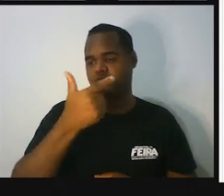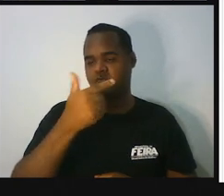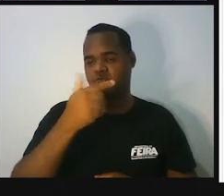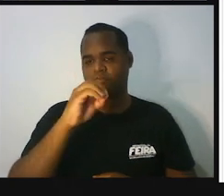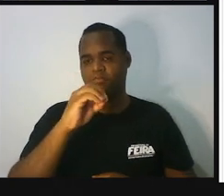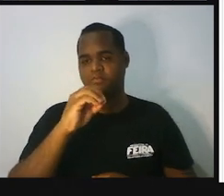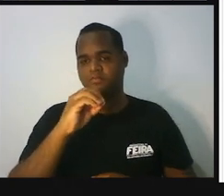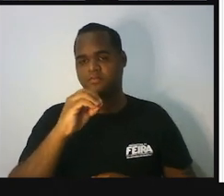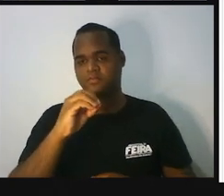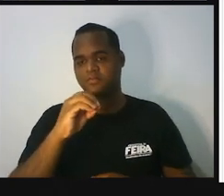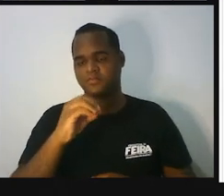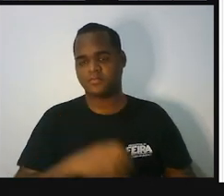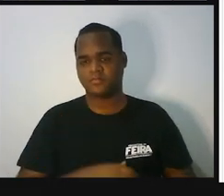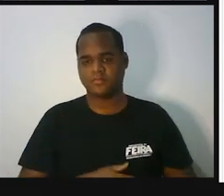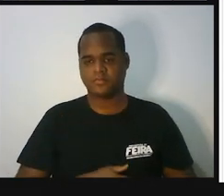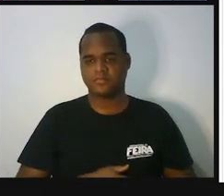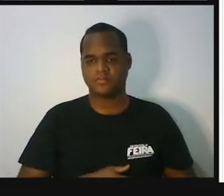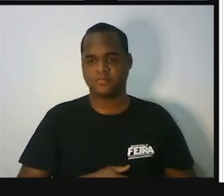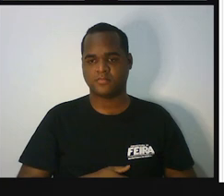120.